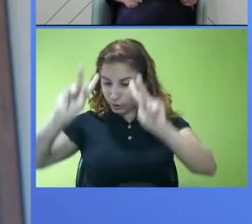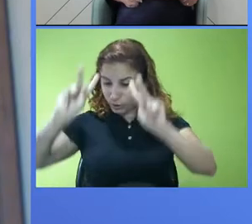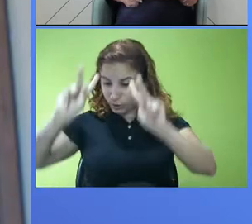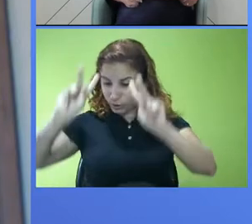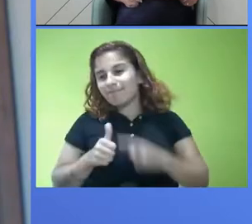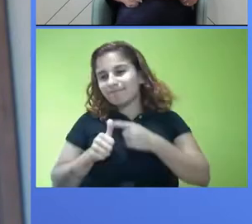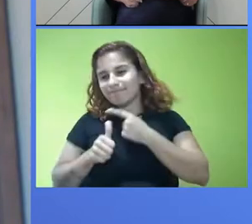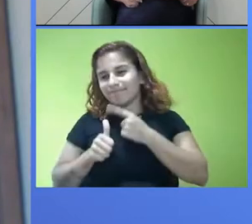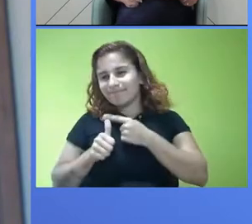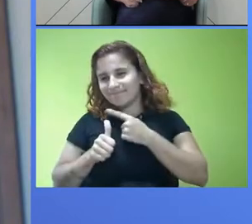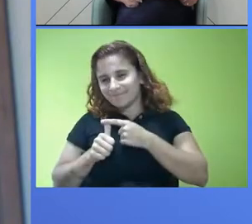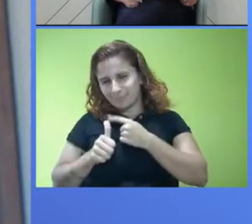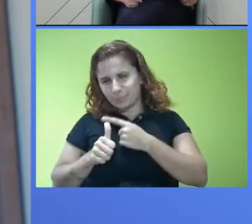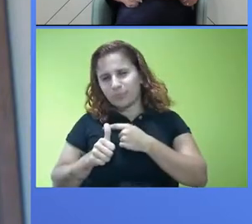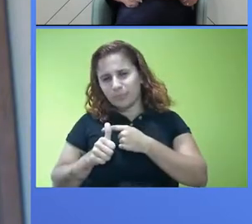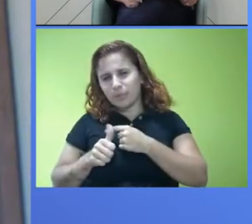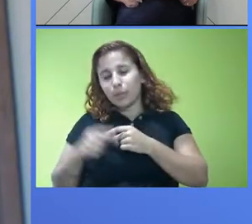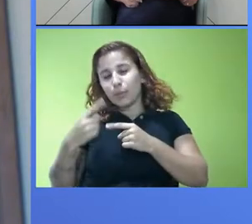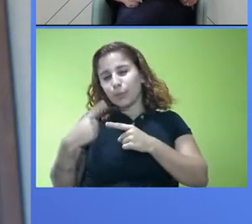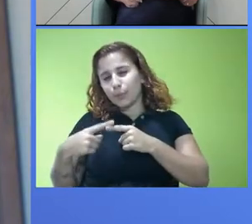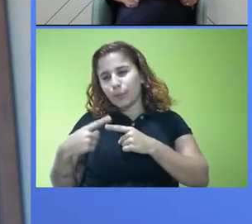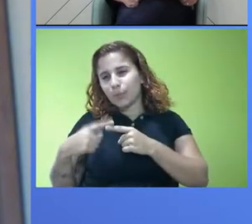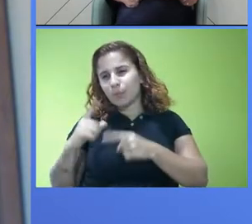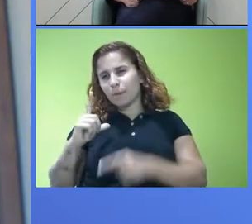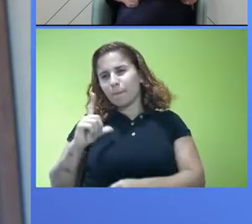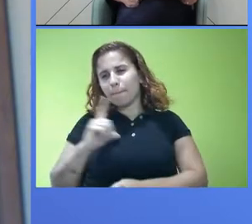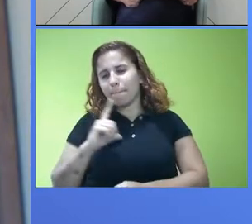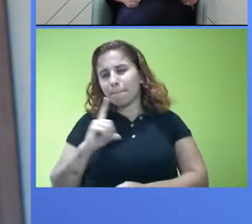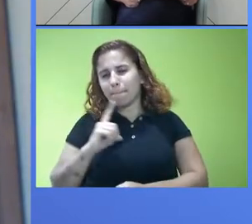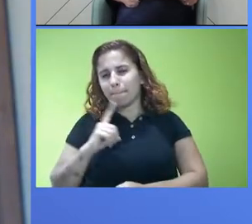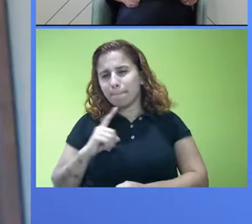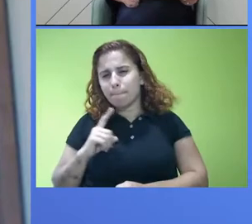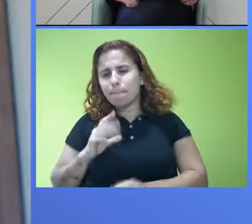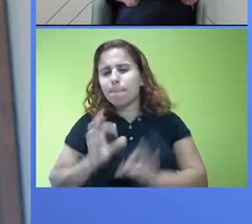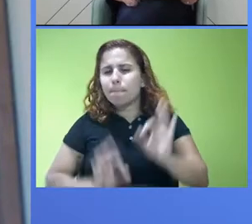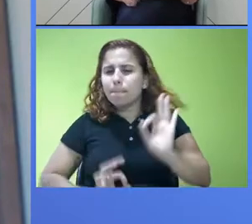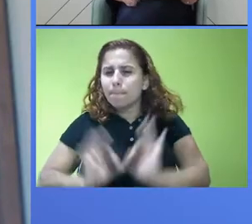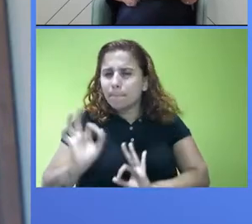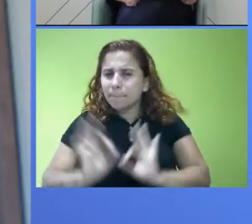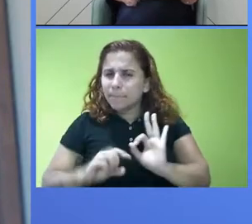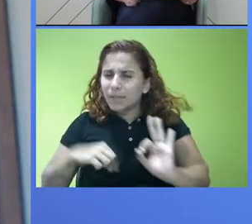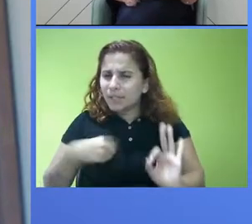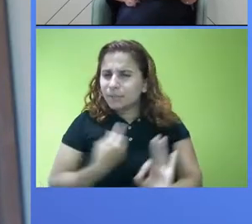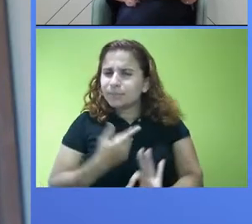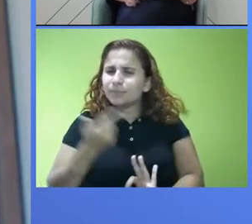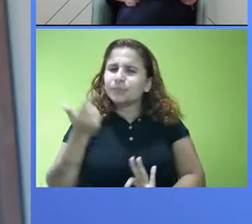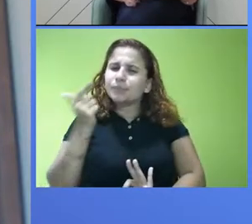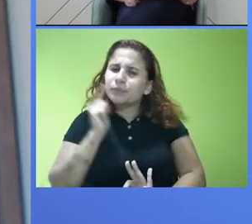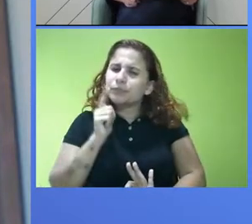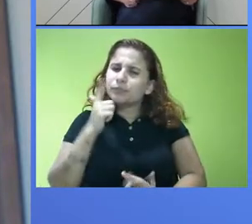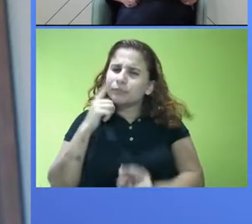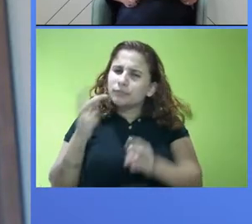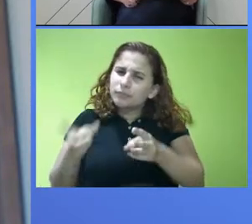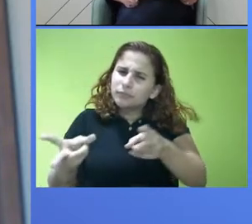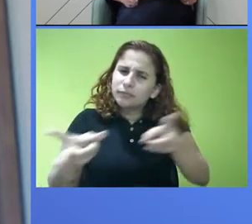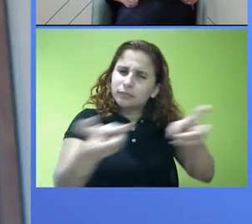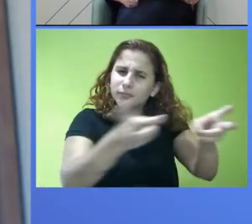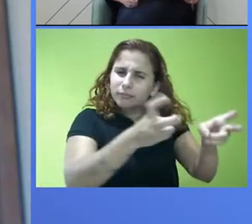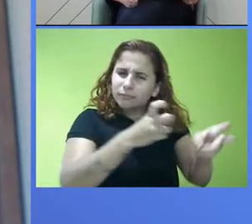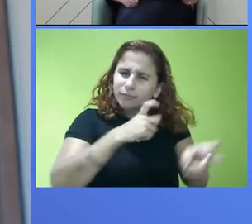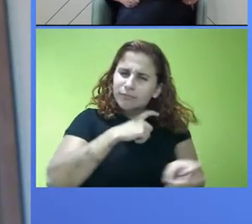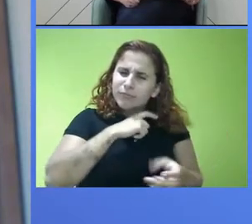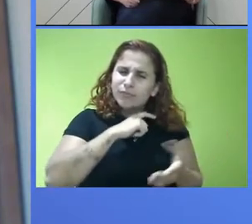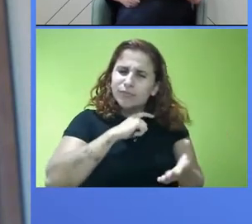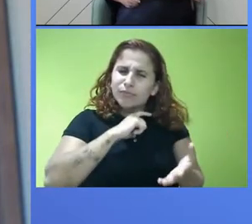dessa afirmação, a gente consegue ver que vários pontos de atenção, né, na sociedade, de várias